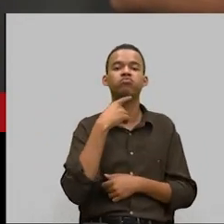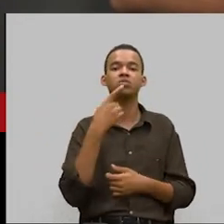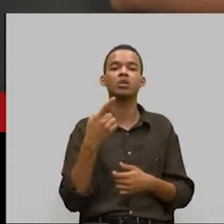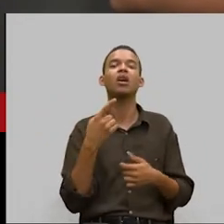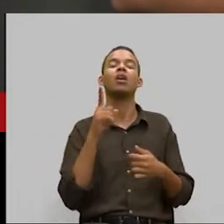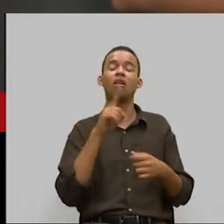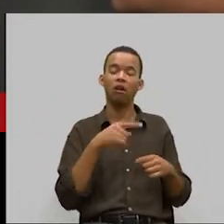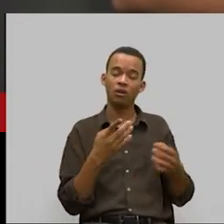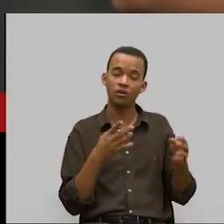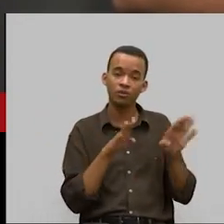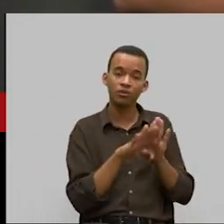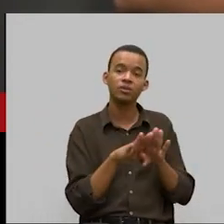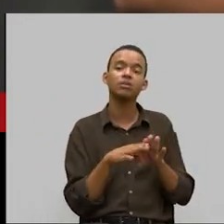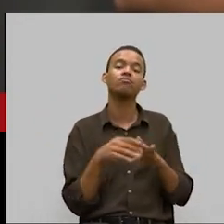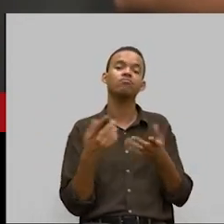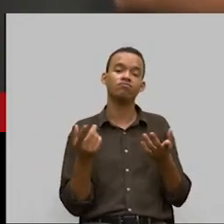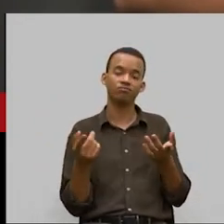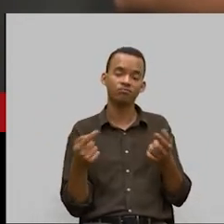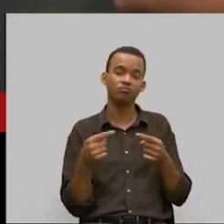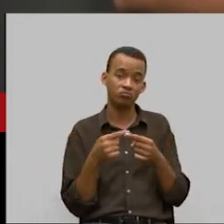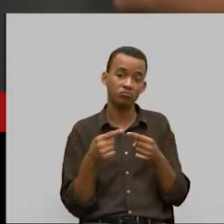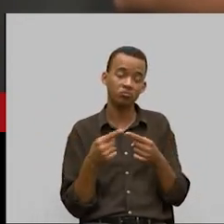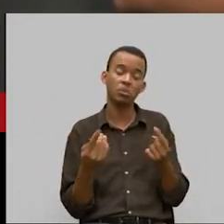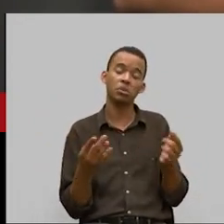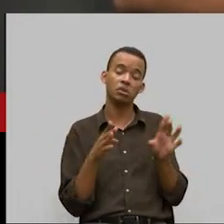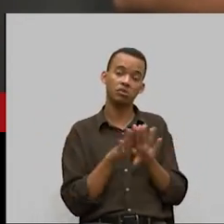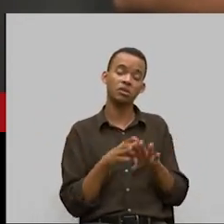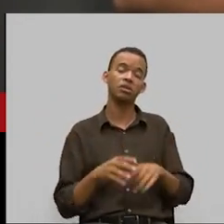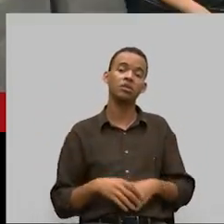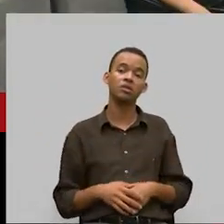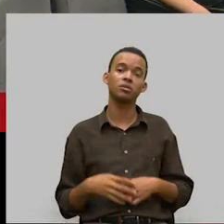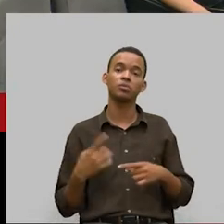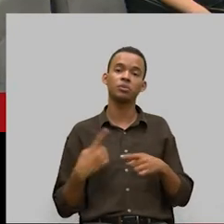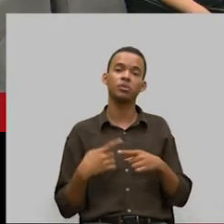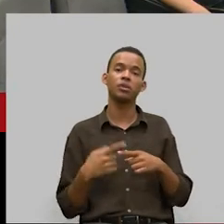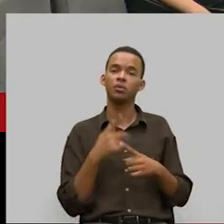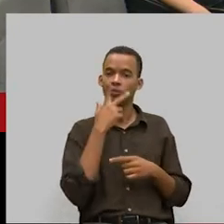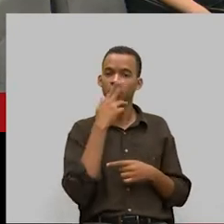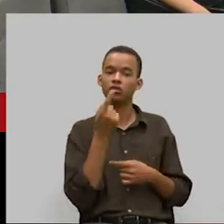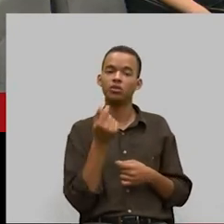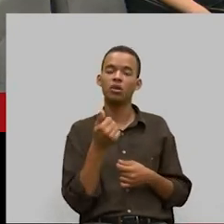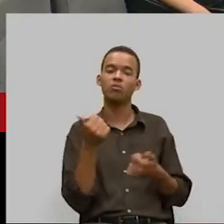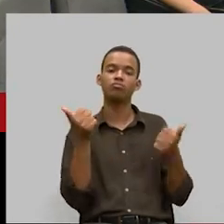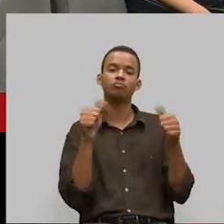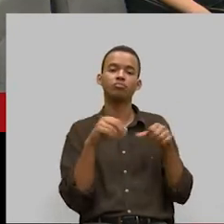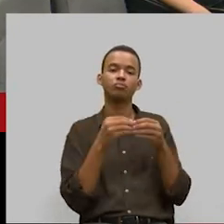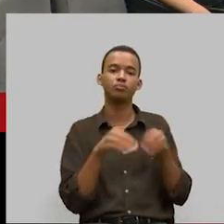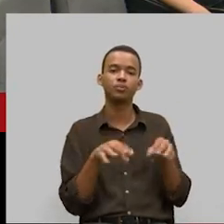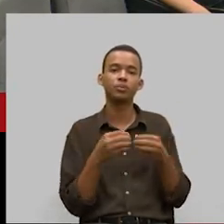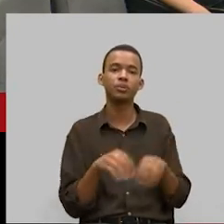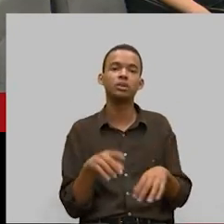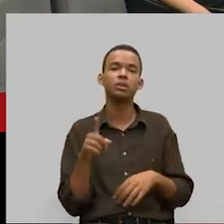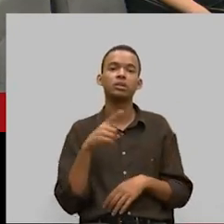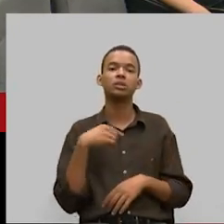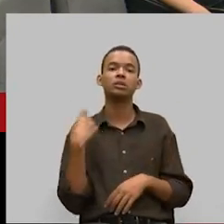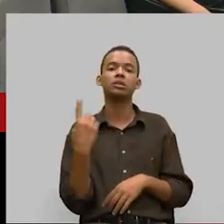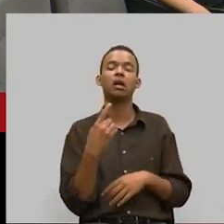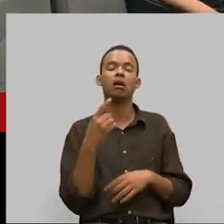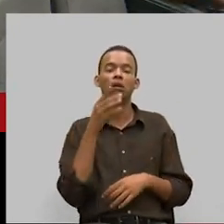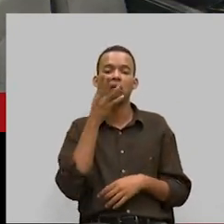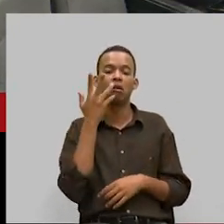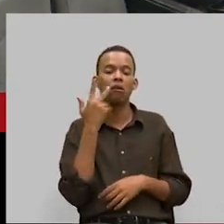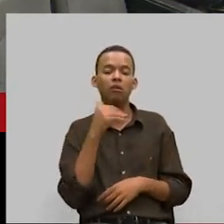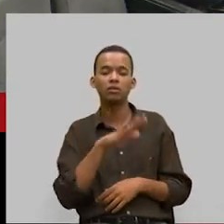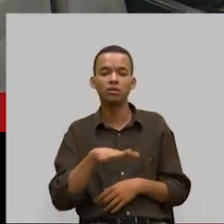escola precariza tanto que des desestimula as crianças aí na escola e